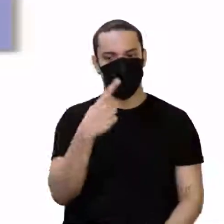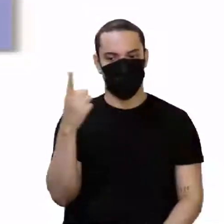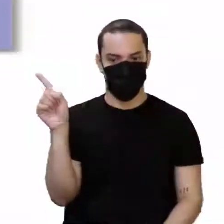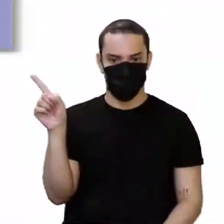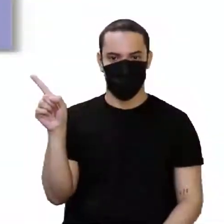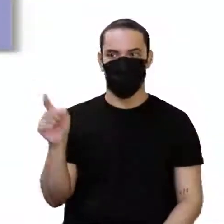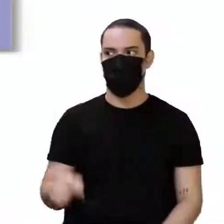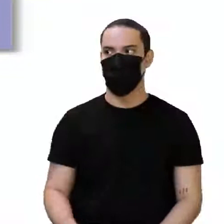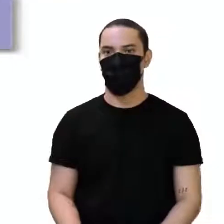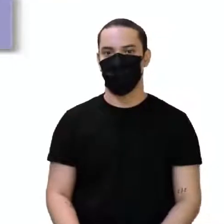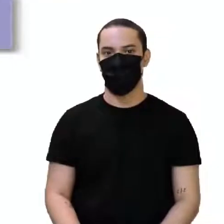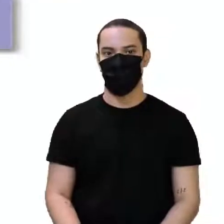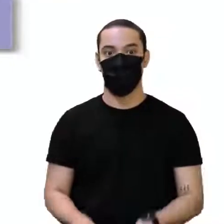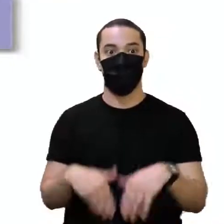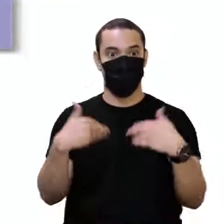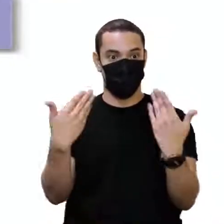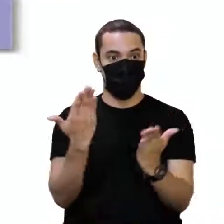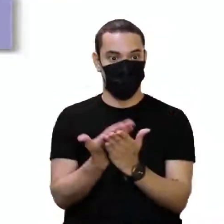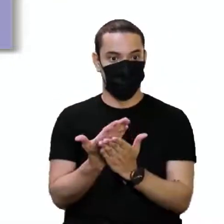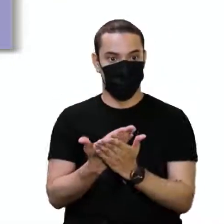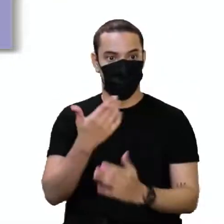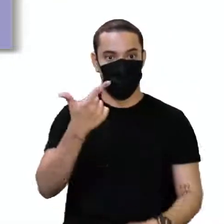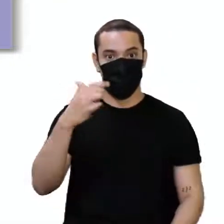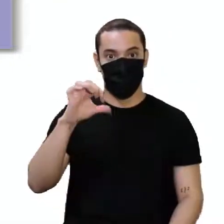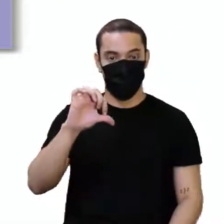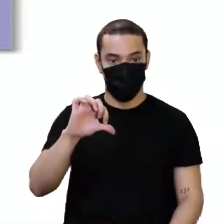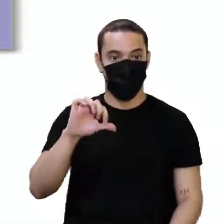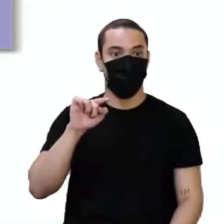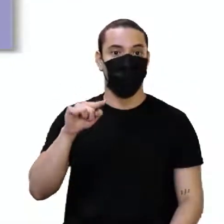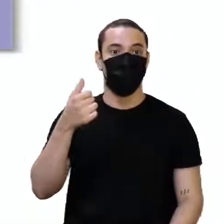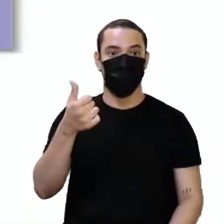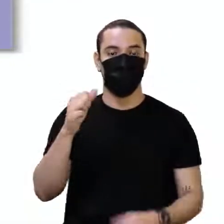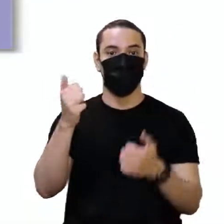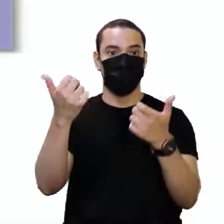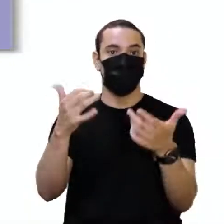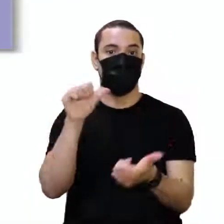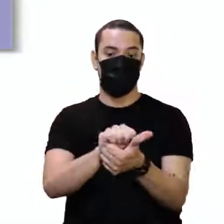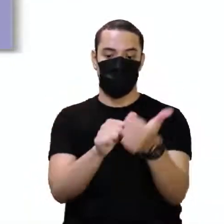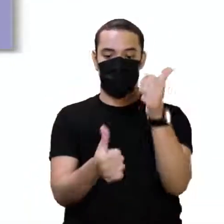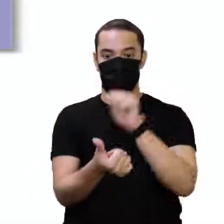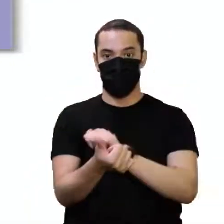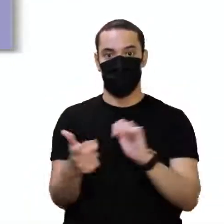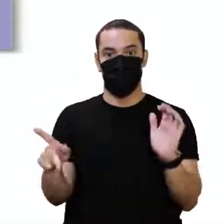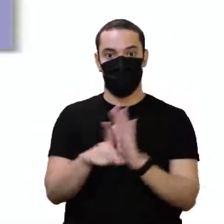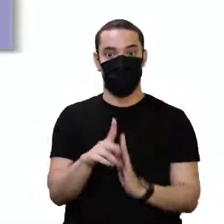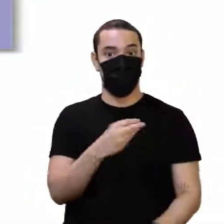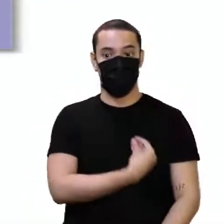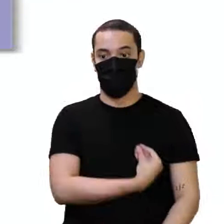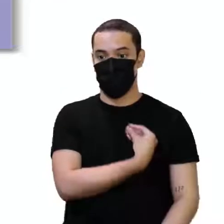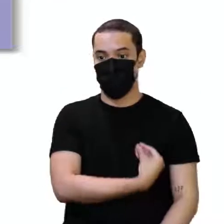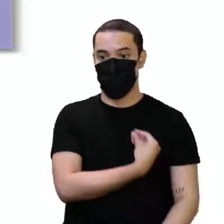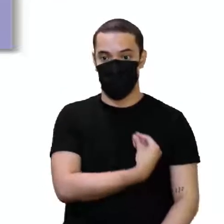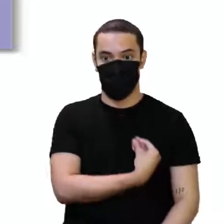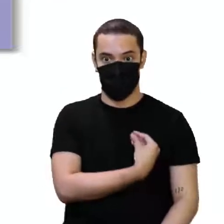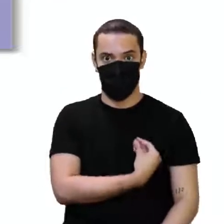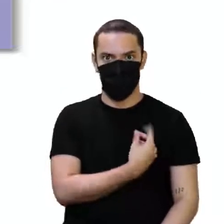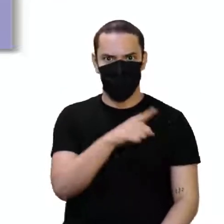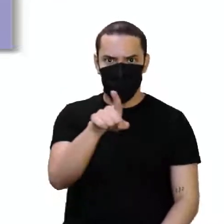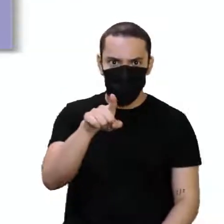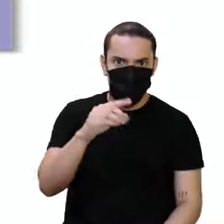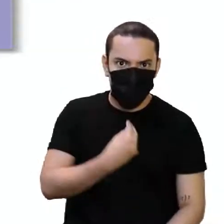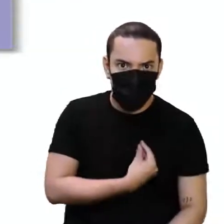lá. Então, nessa aula 29.1, nós vamos falar sobre a adaptação dos seres vivos. Você tá